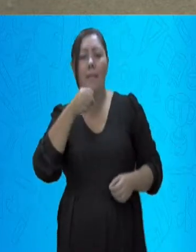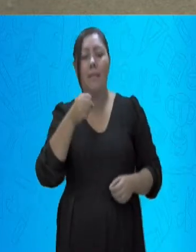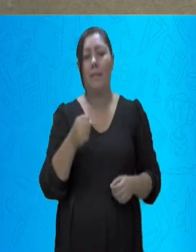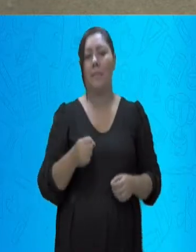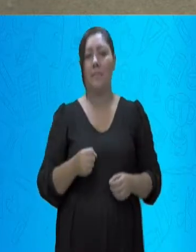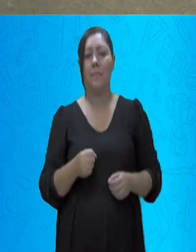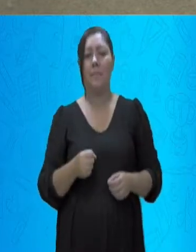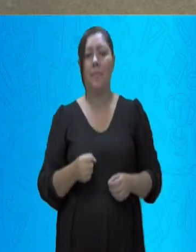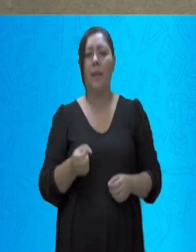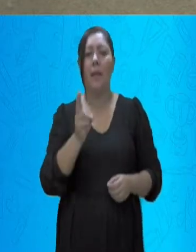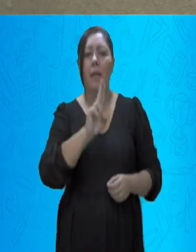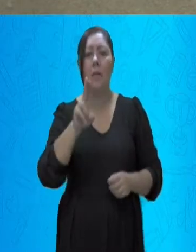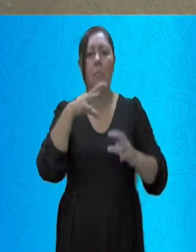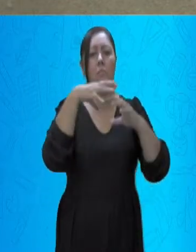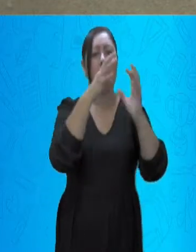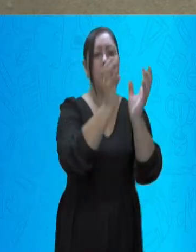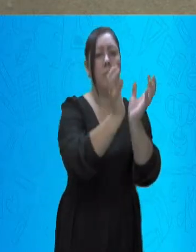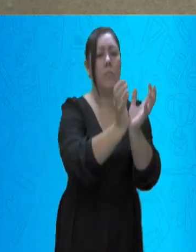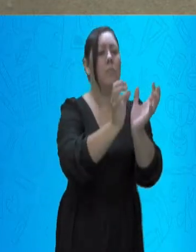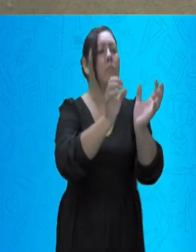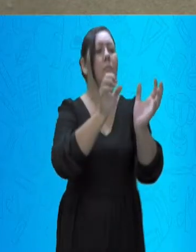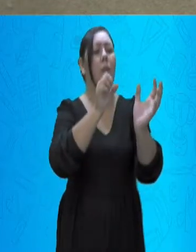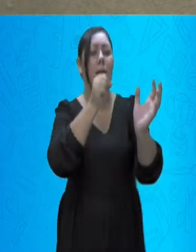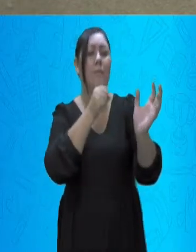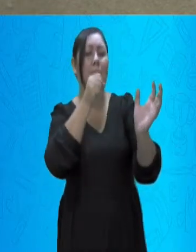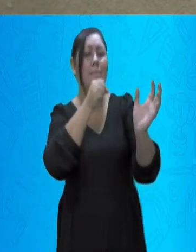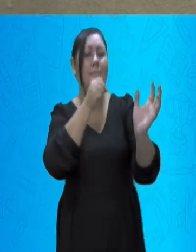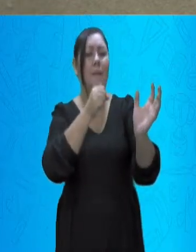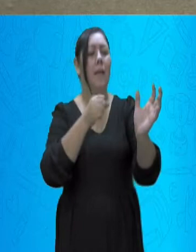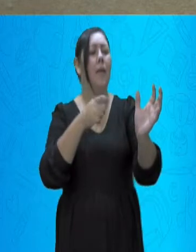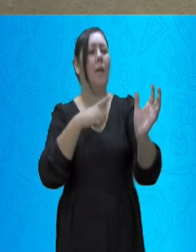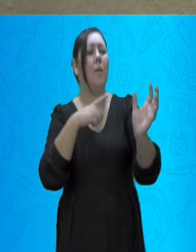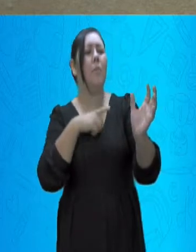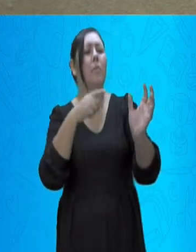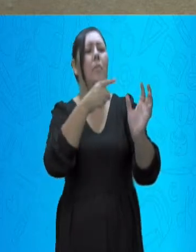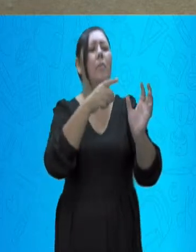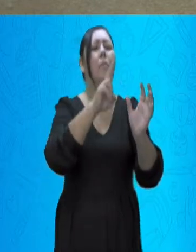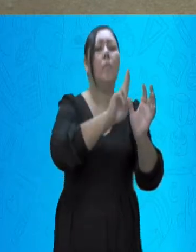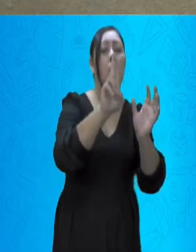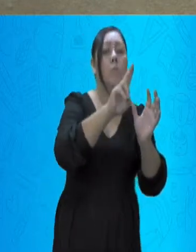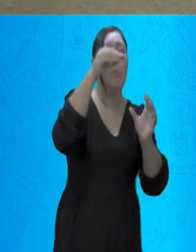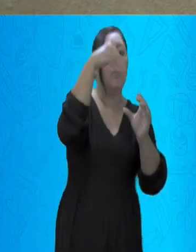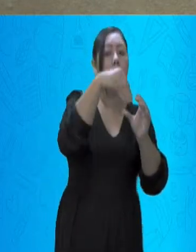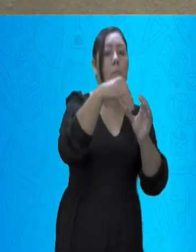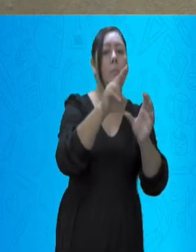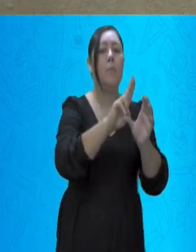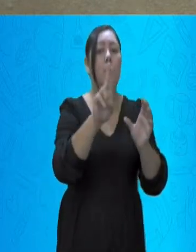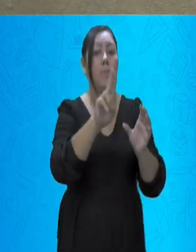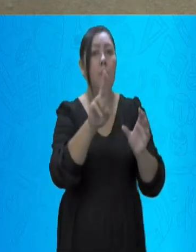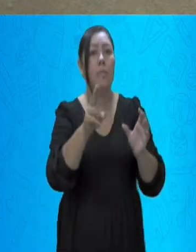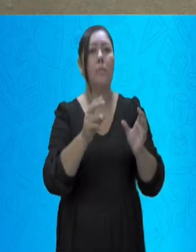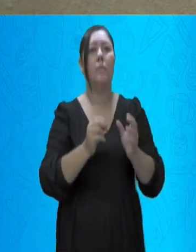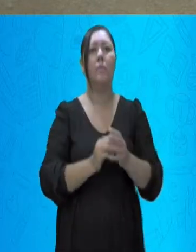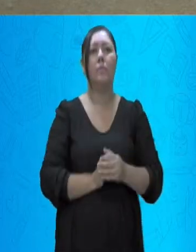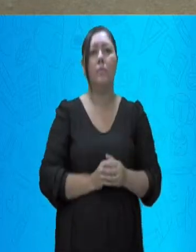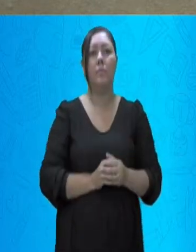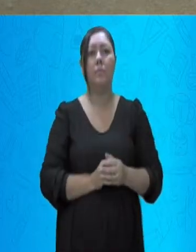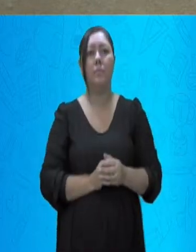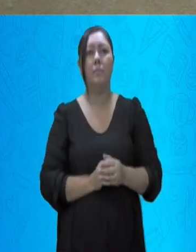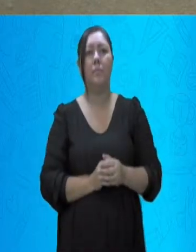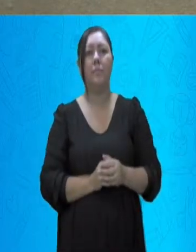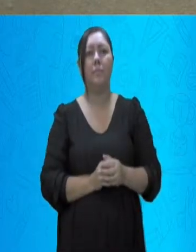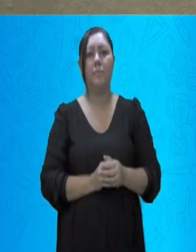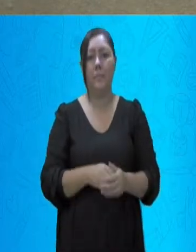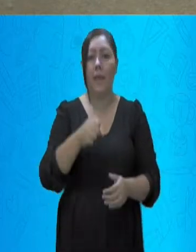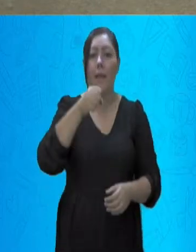eu dei o nome a uma pessoa que canta, tem uma voz bonita, ela faz parte de um coral. Então,